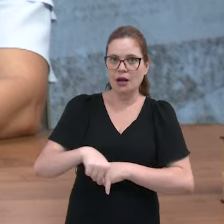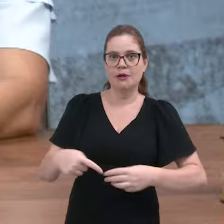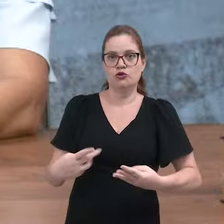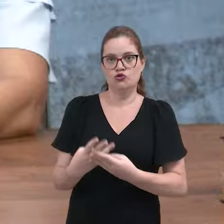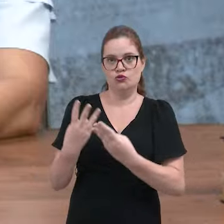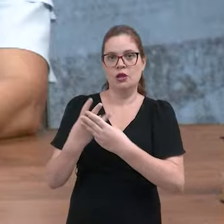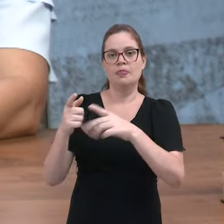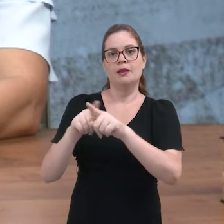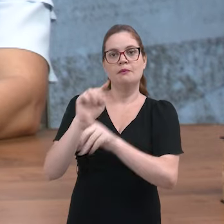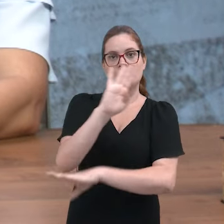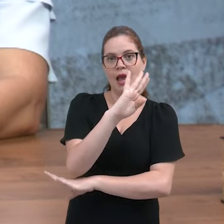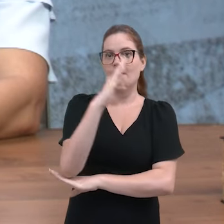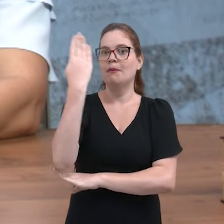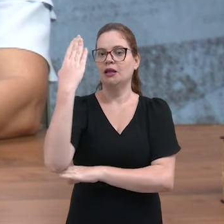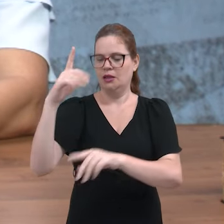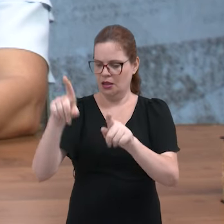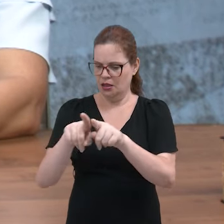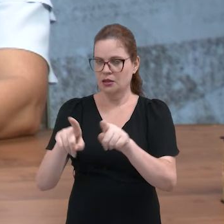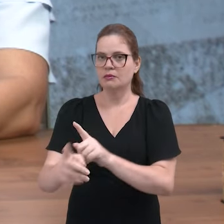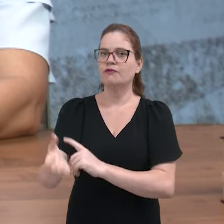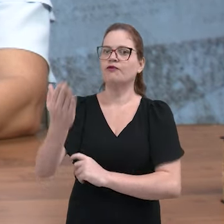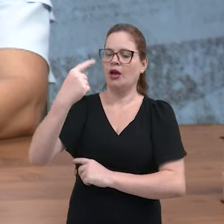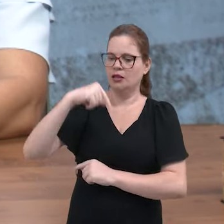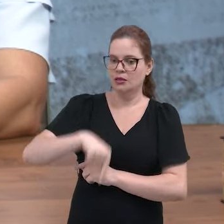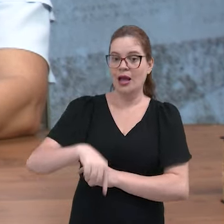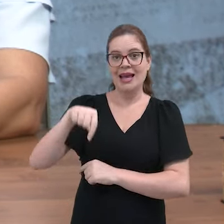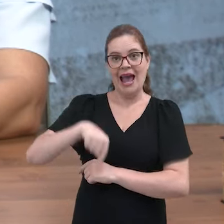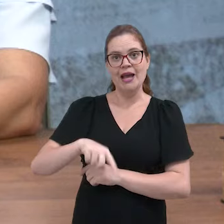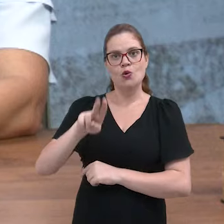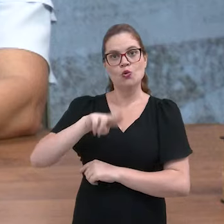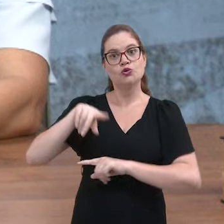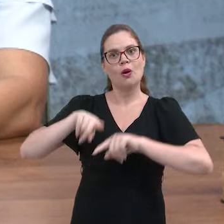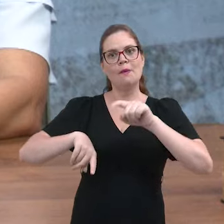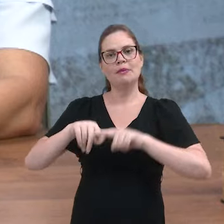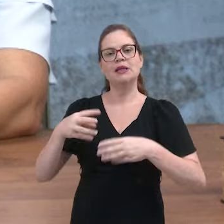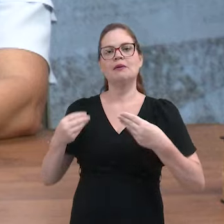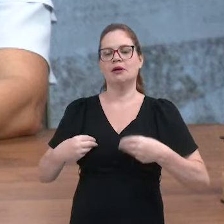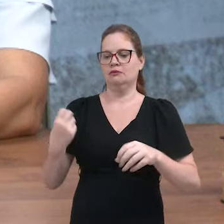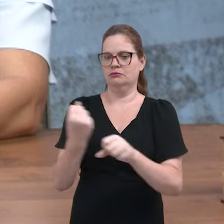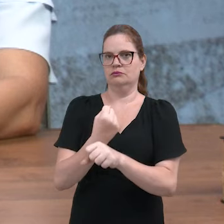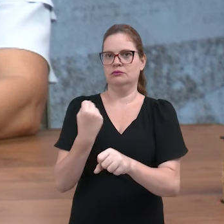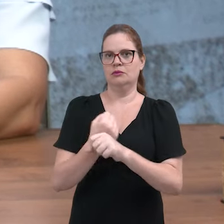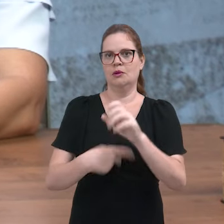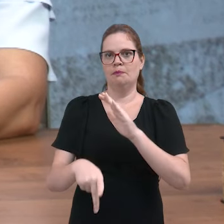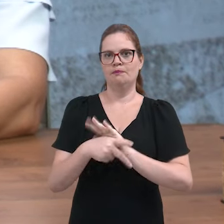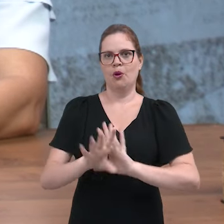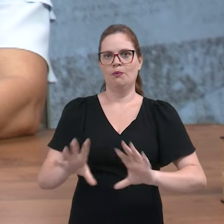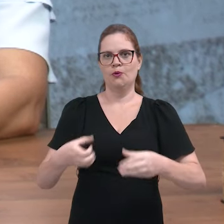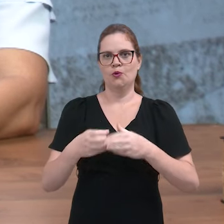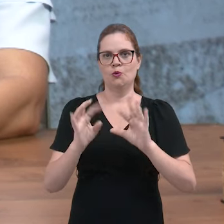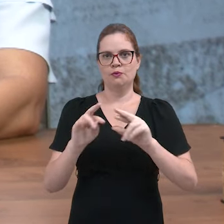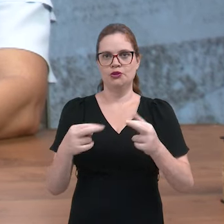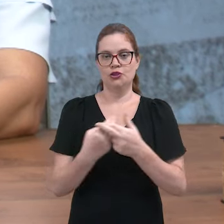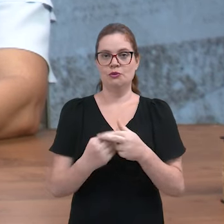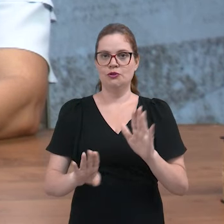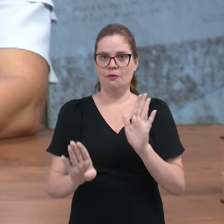E com elas edificou o rei Asa a Geba de Benjamim e a